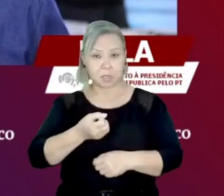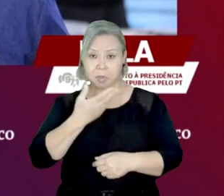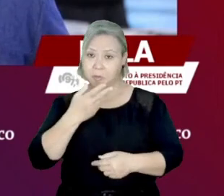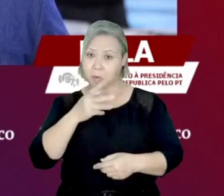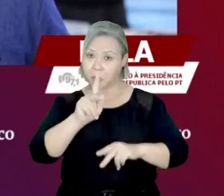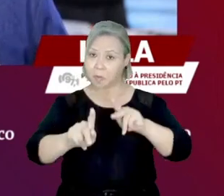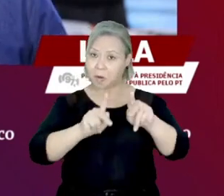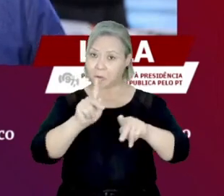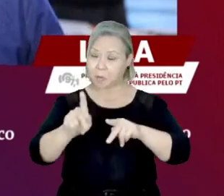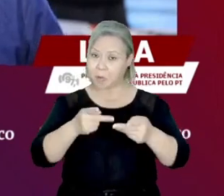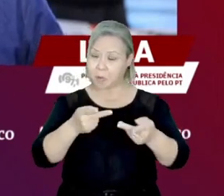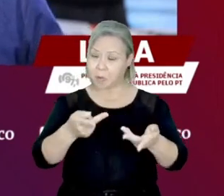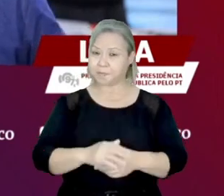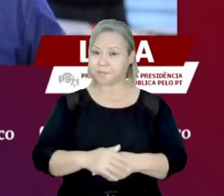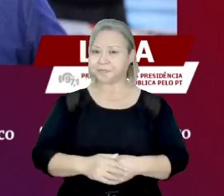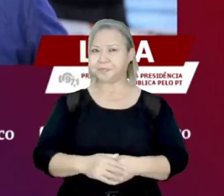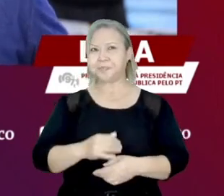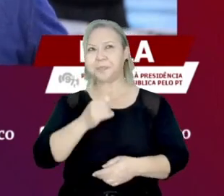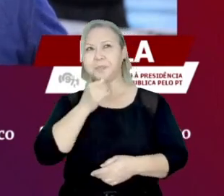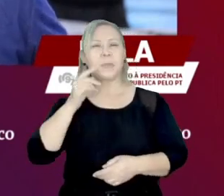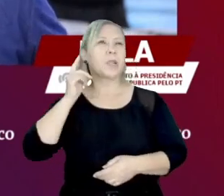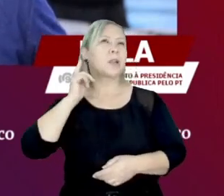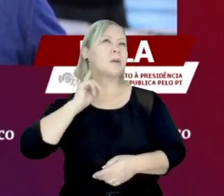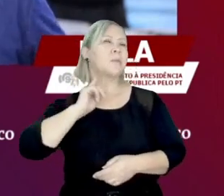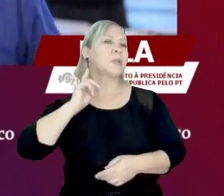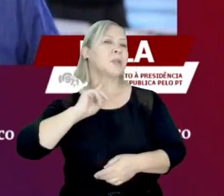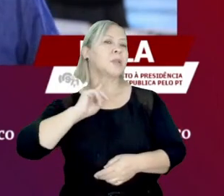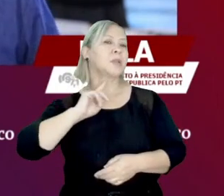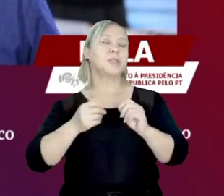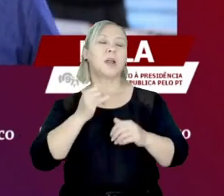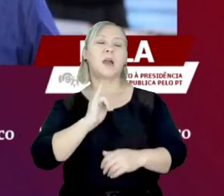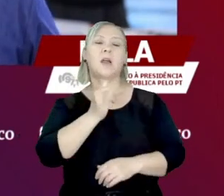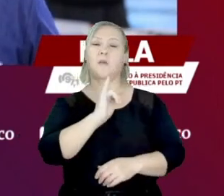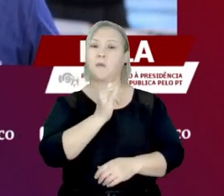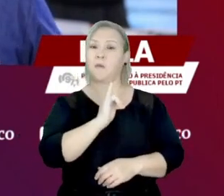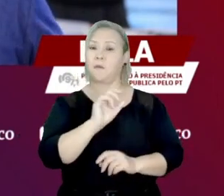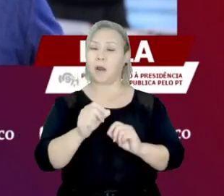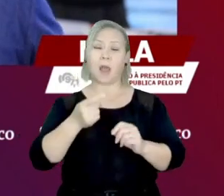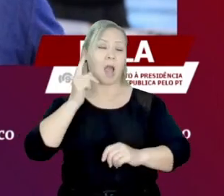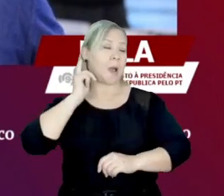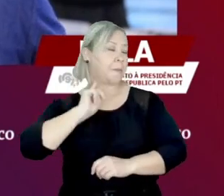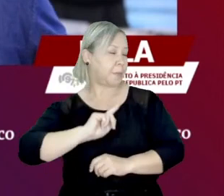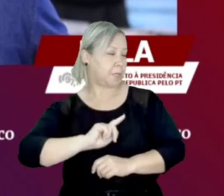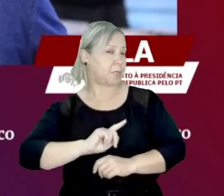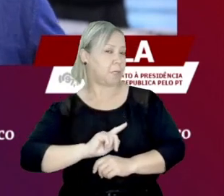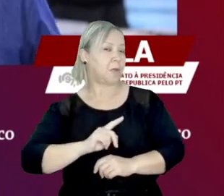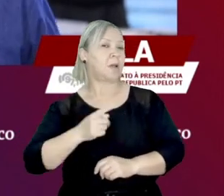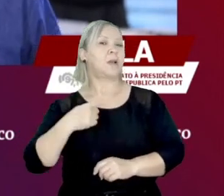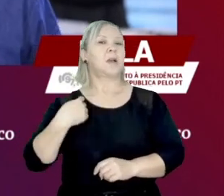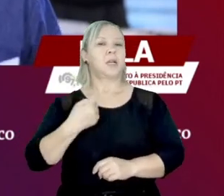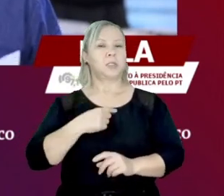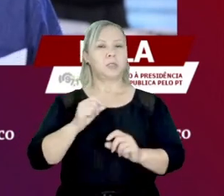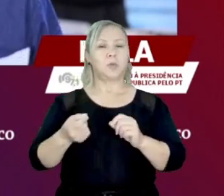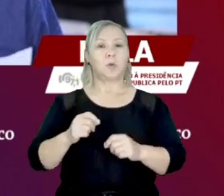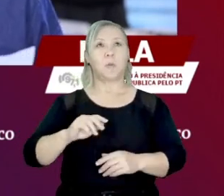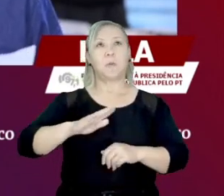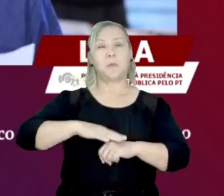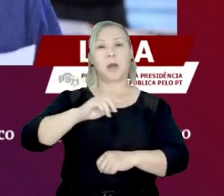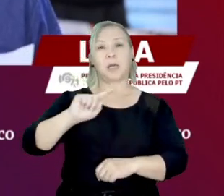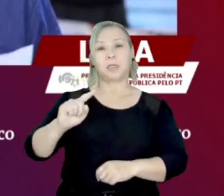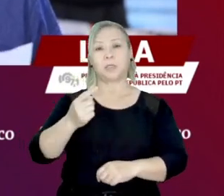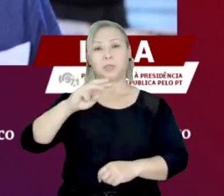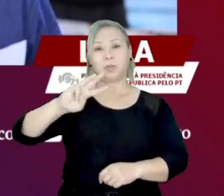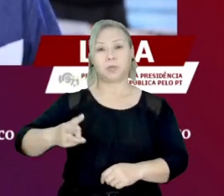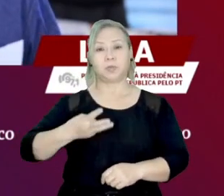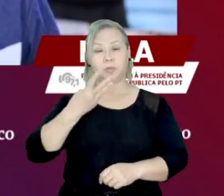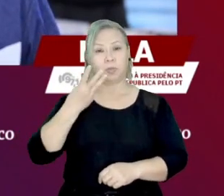tiramos 1.400.000 pessoas da extrema pobreza, fizemos 3 novas universidades federais, saímos de 23 para